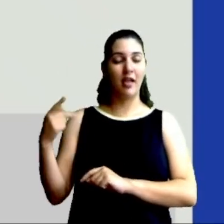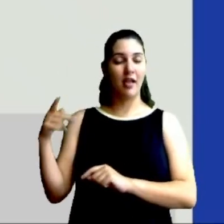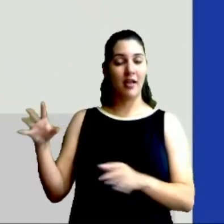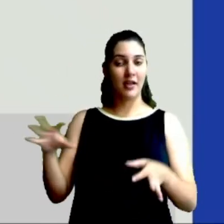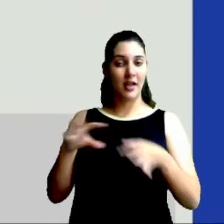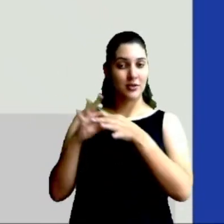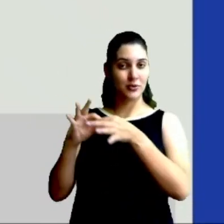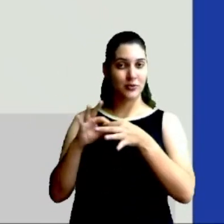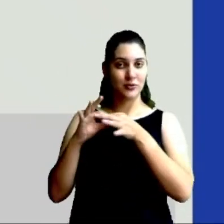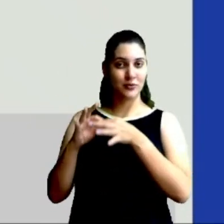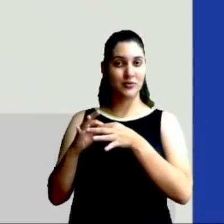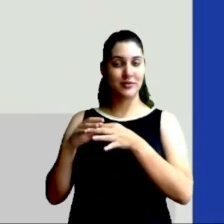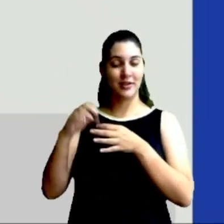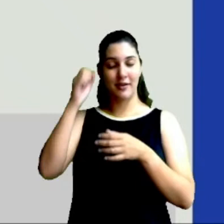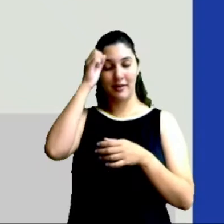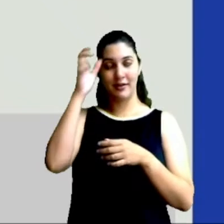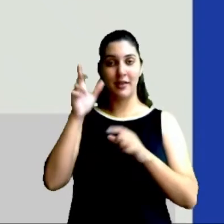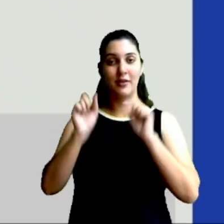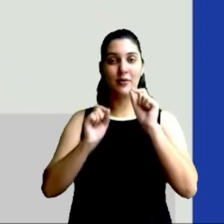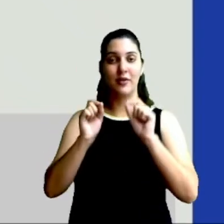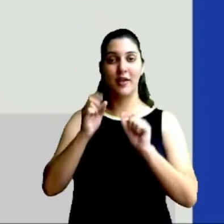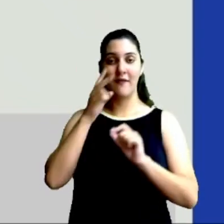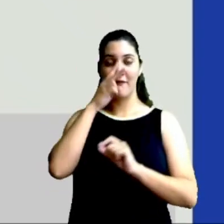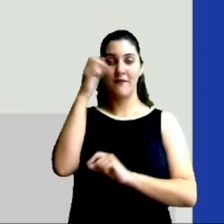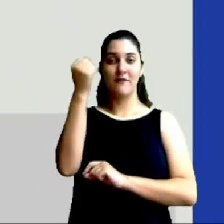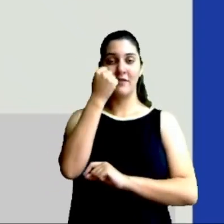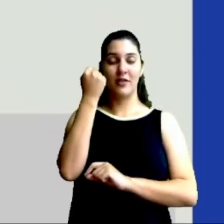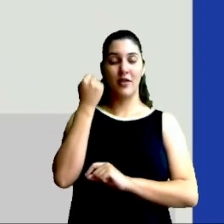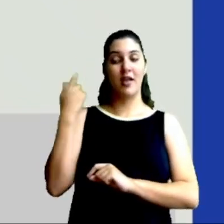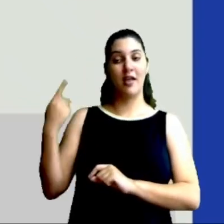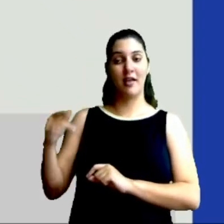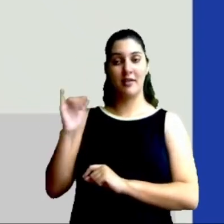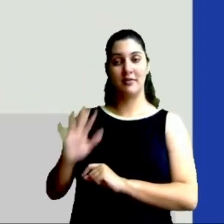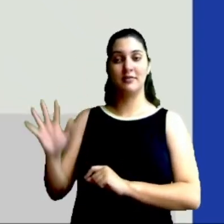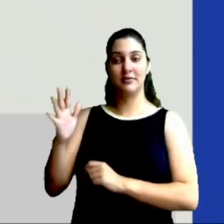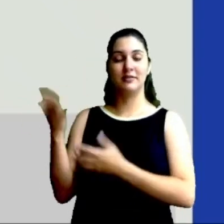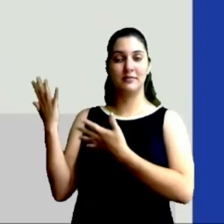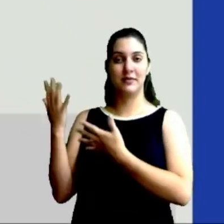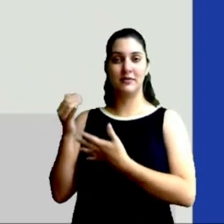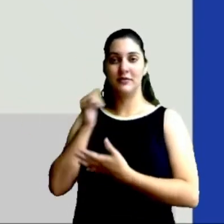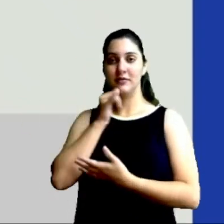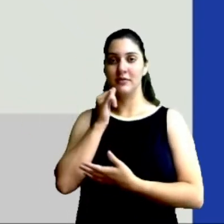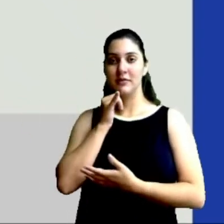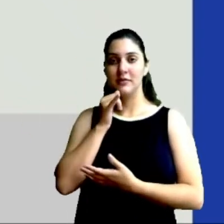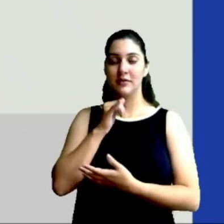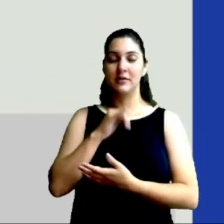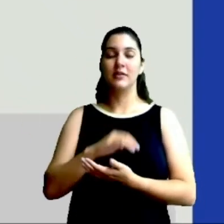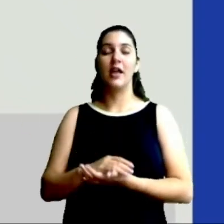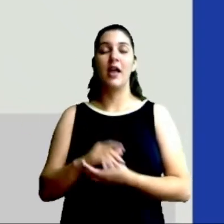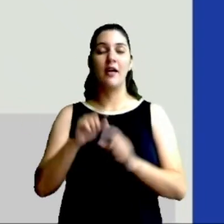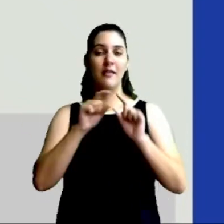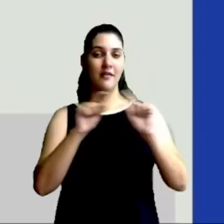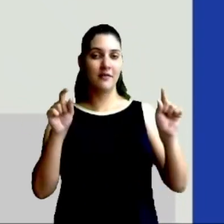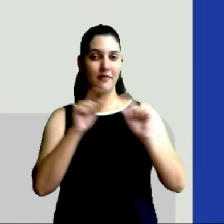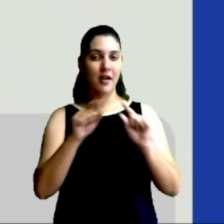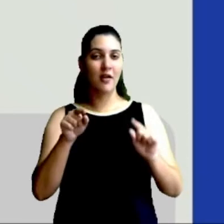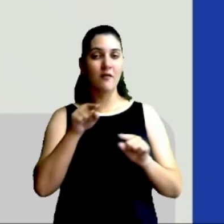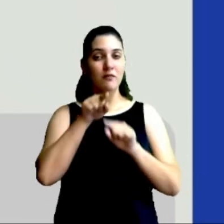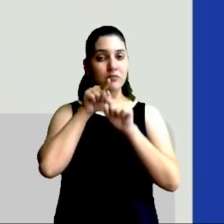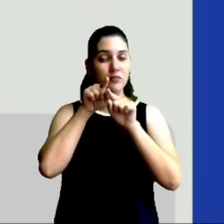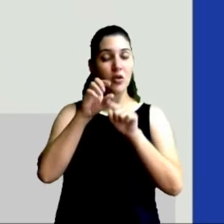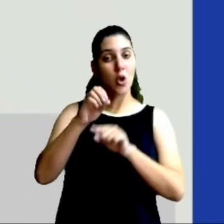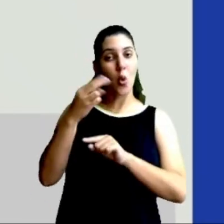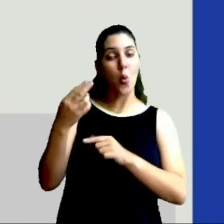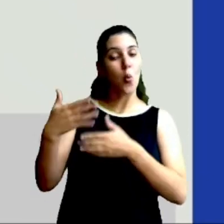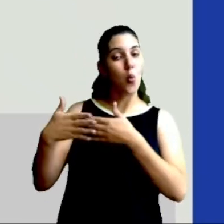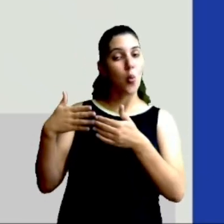associado exatamente a ideia de vitória a essas imagens. A dizer que o just do it, você ou qualquer um